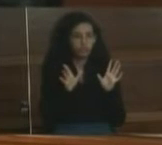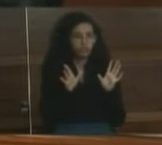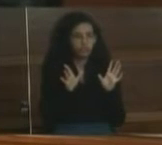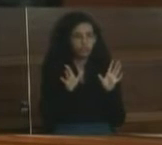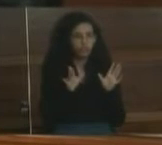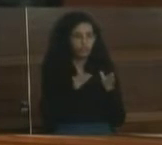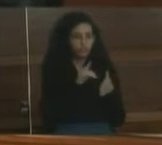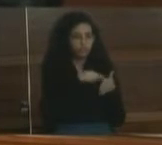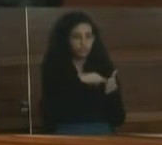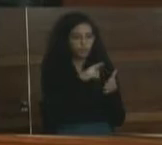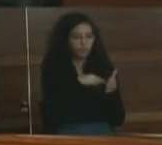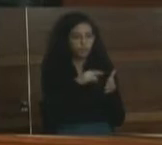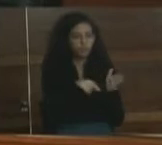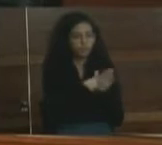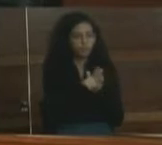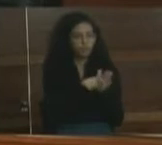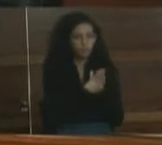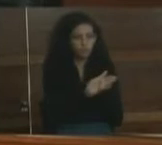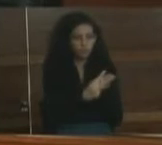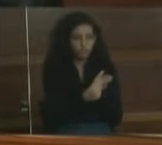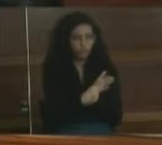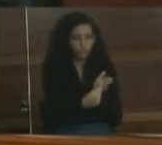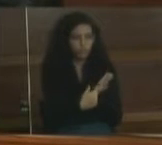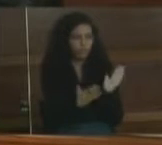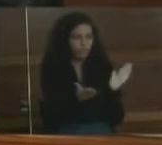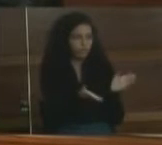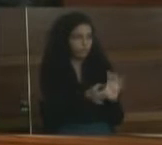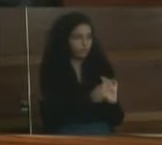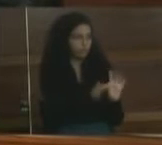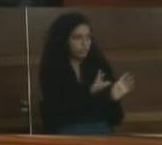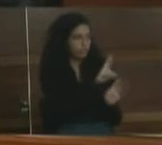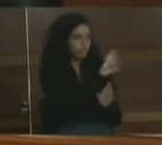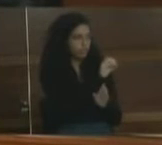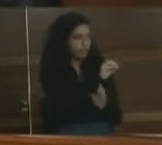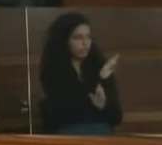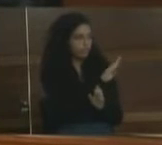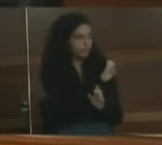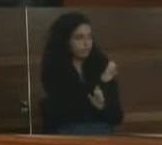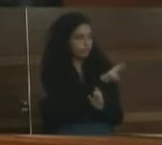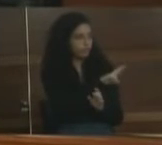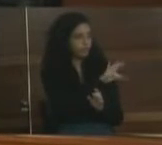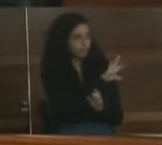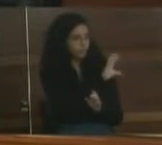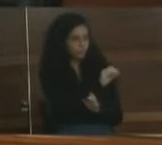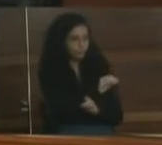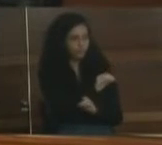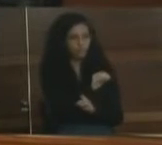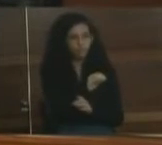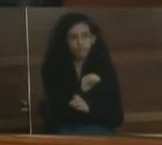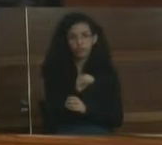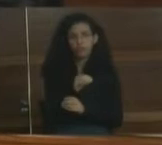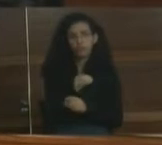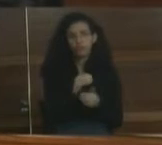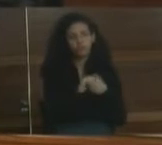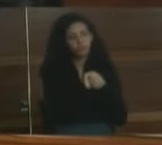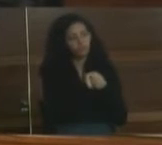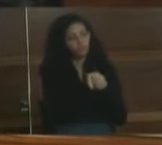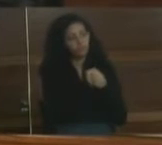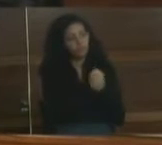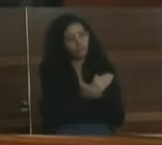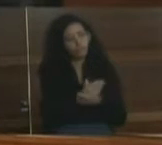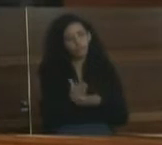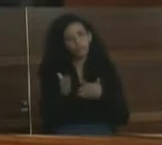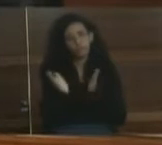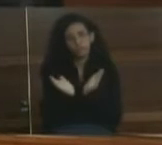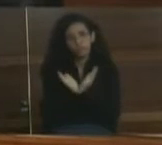mesa de imprensa formulários para te perguntas passa agora a palavra seu roberto peixoto controlador-geral do município para que passou os cumprimentos e